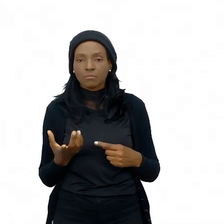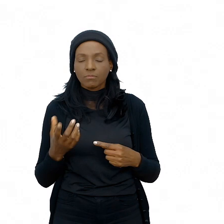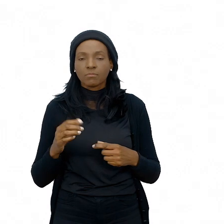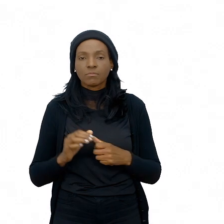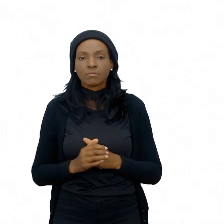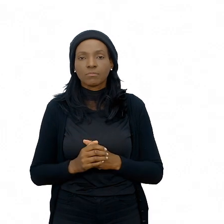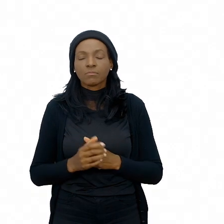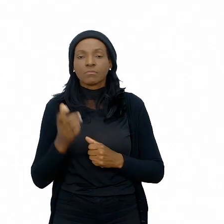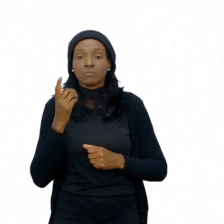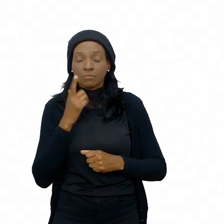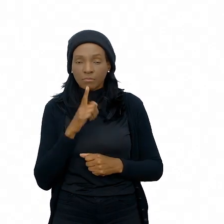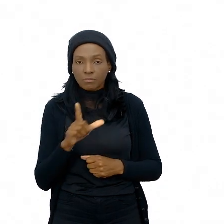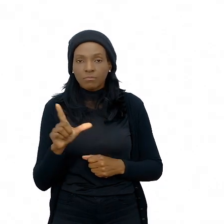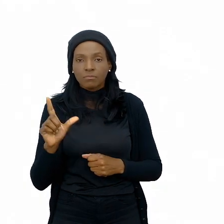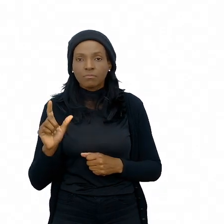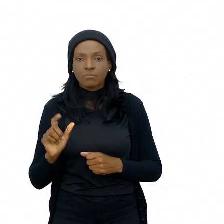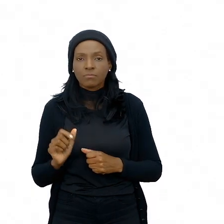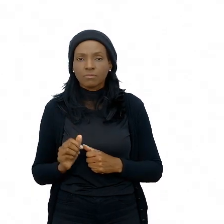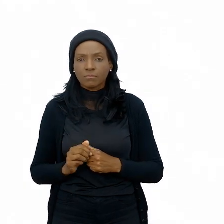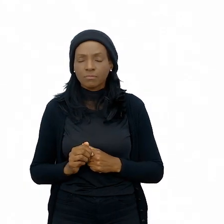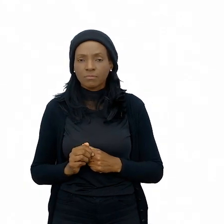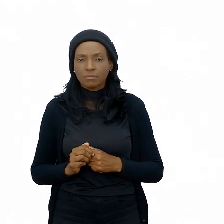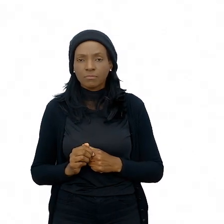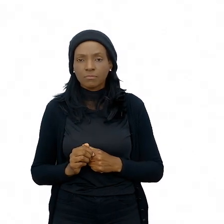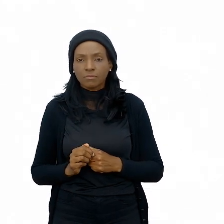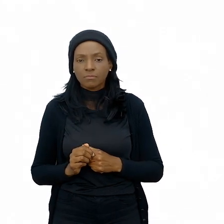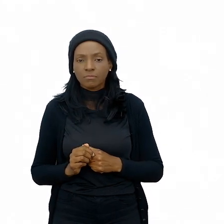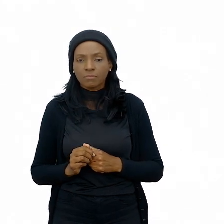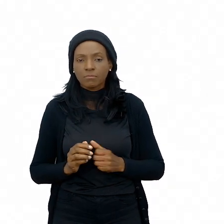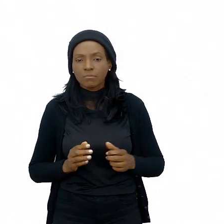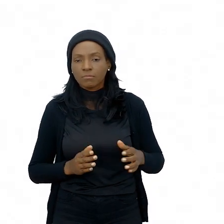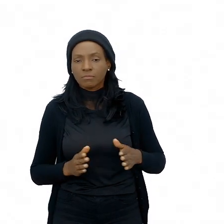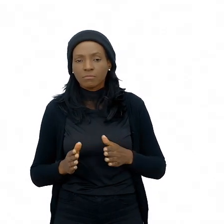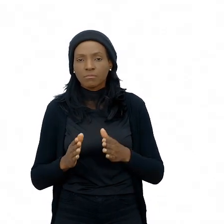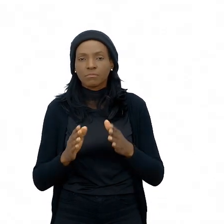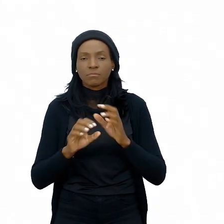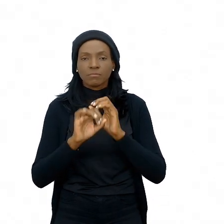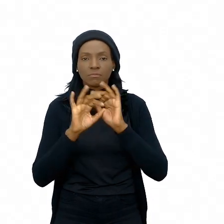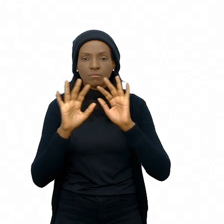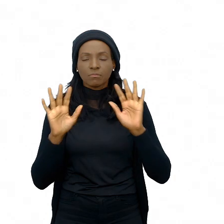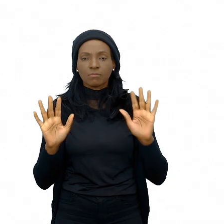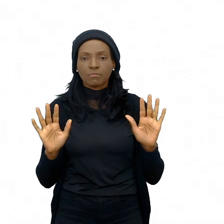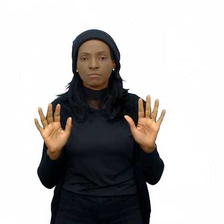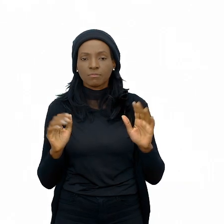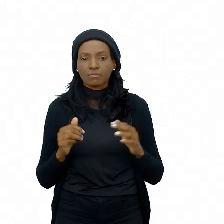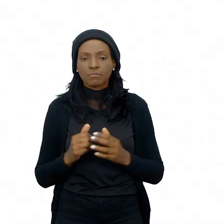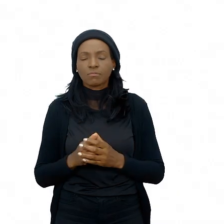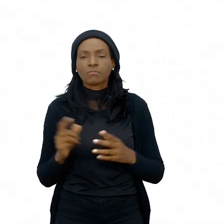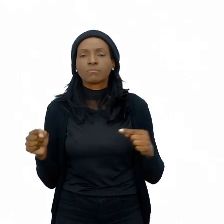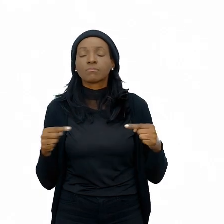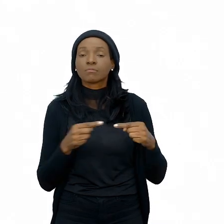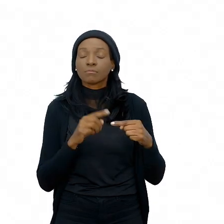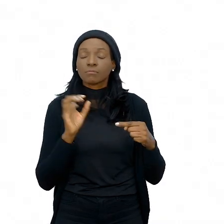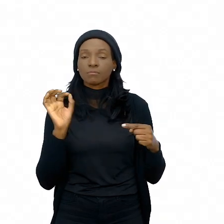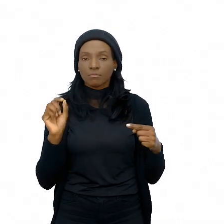para poder ter um caminho bastante claro. São eles: